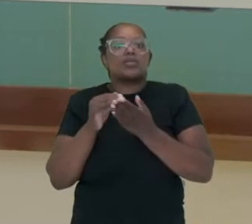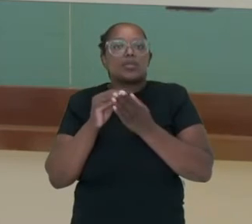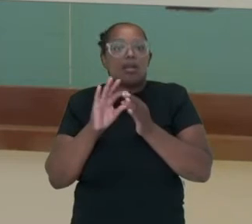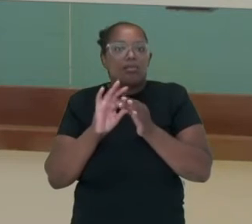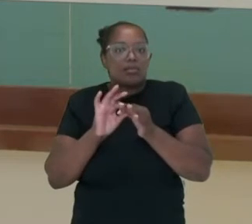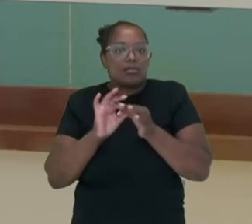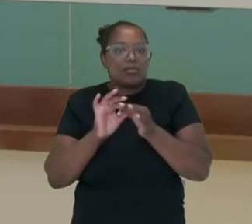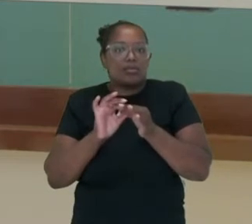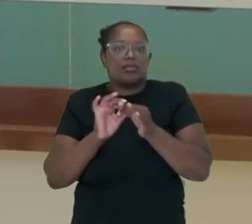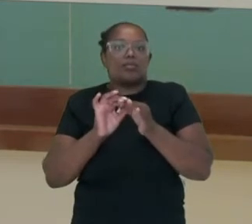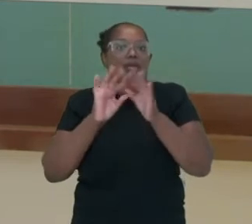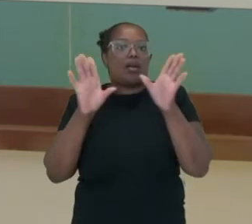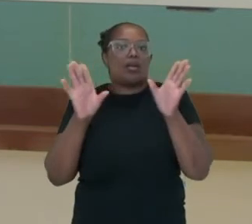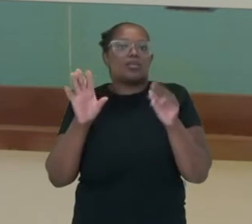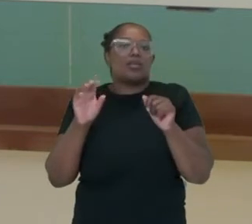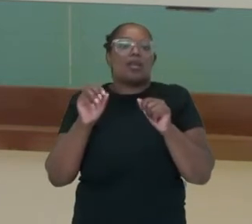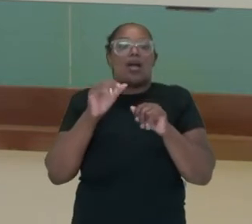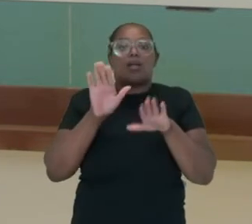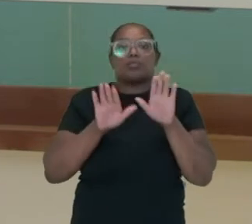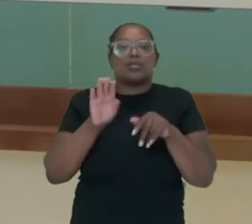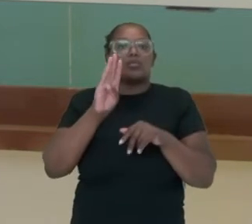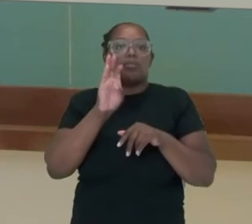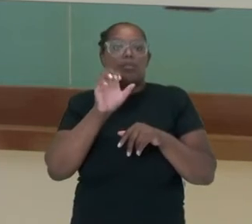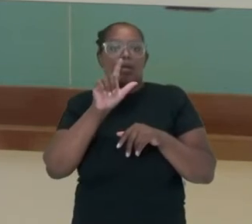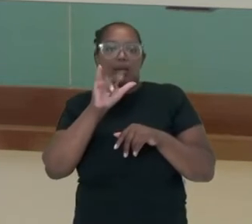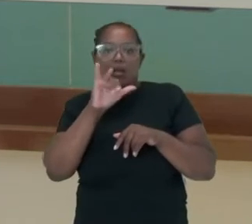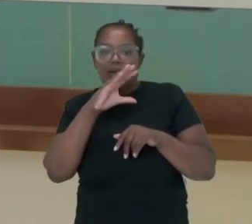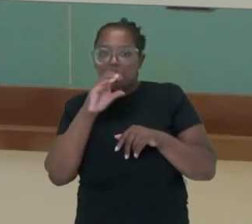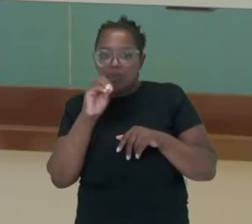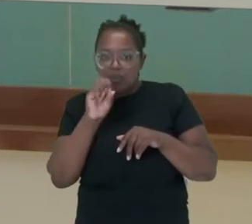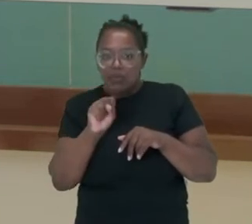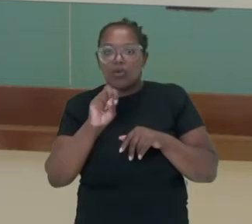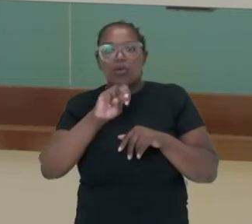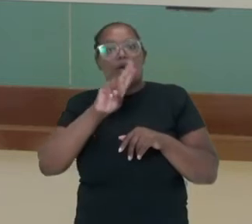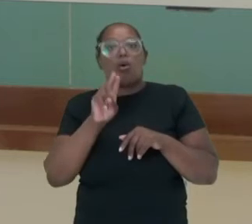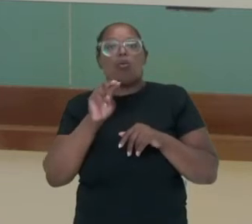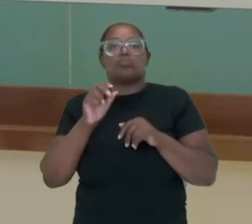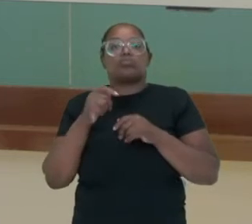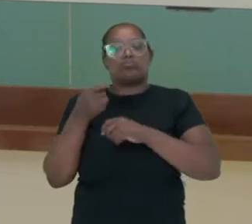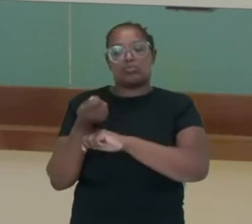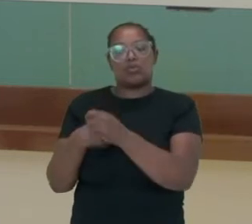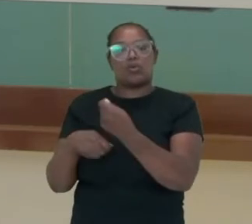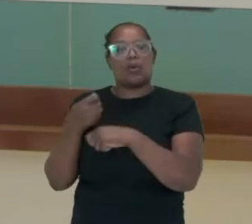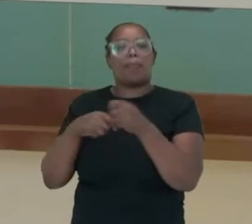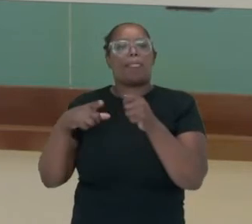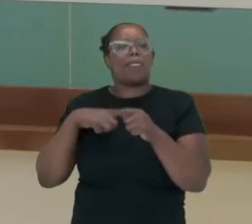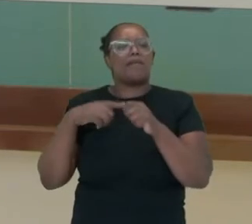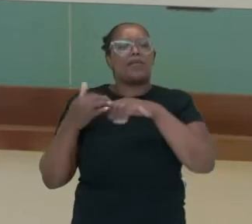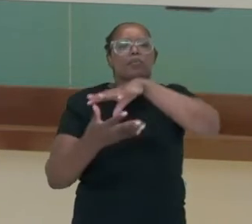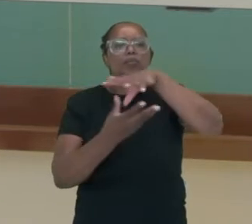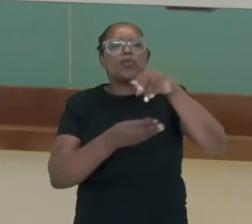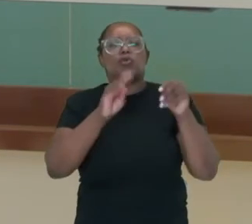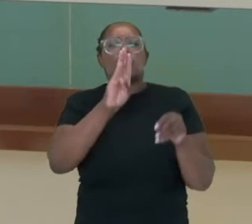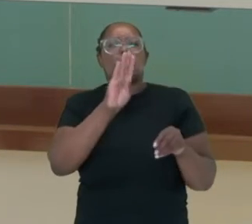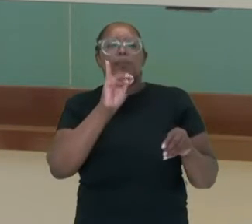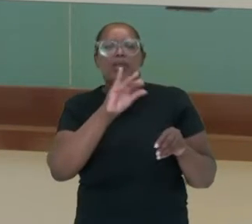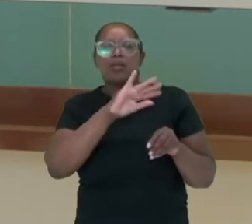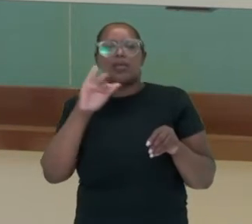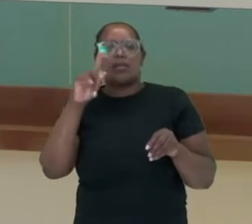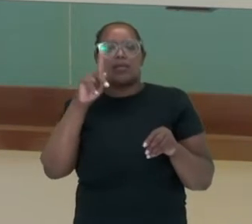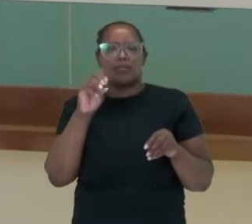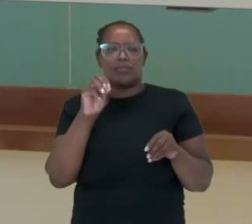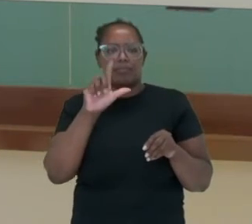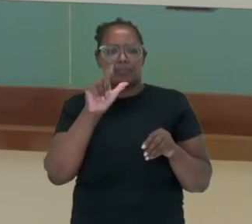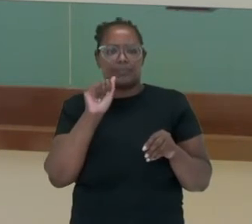em termos tanto bélico, quanto militar, quanto econômico, o que figura no chamado mundo bipolar, onde, literalmente,